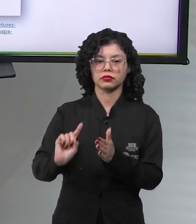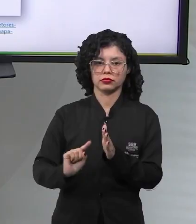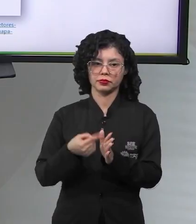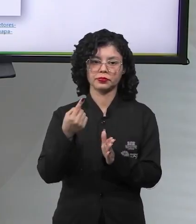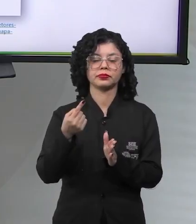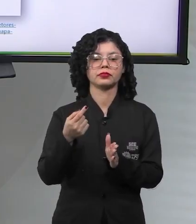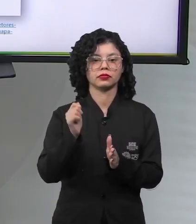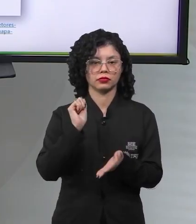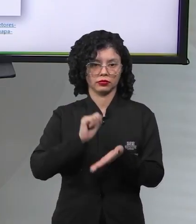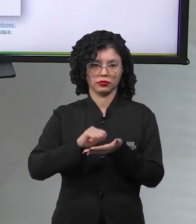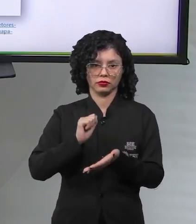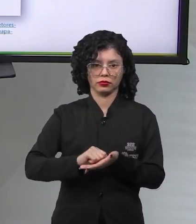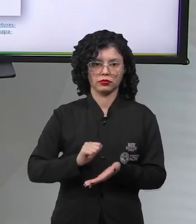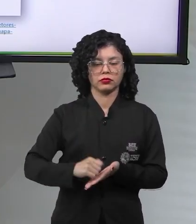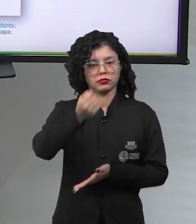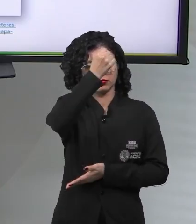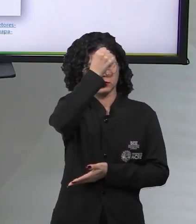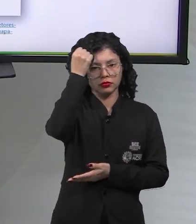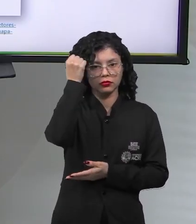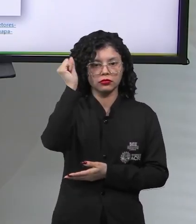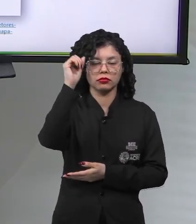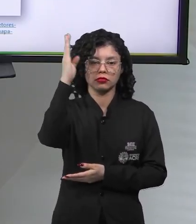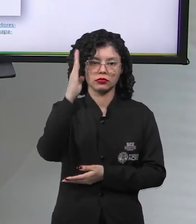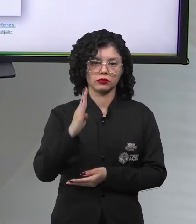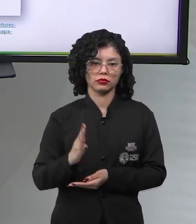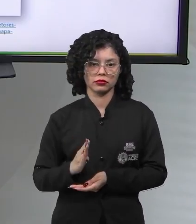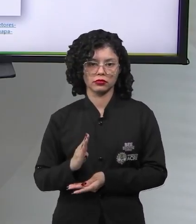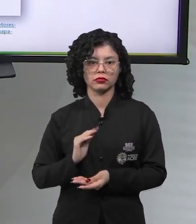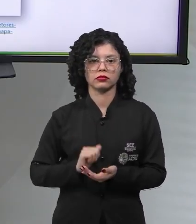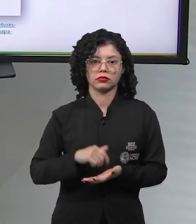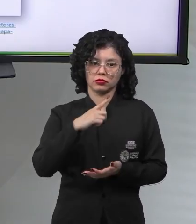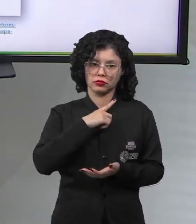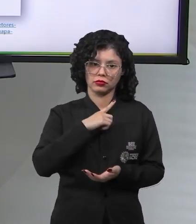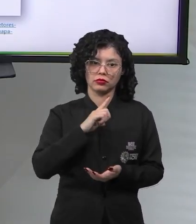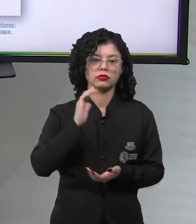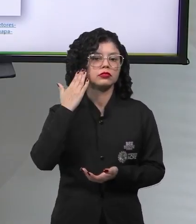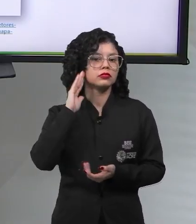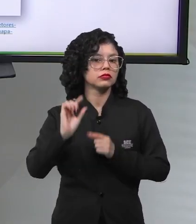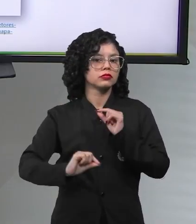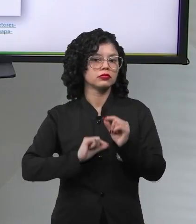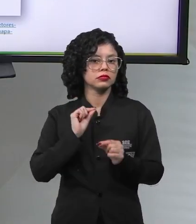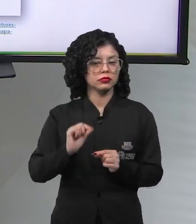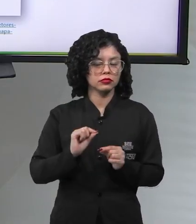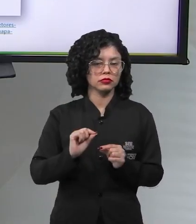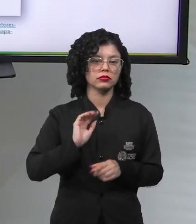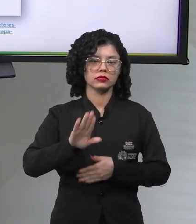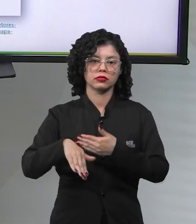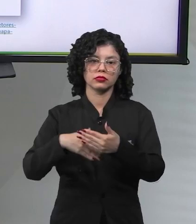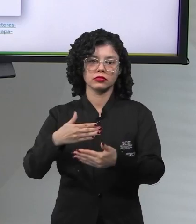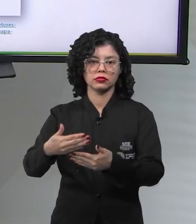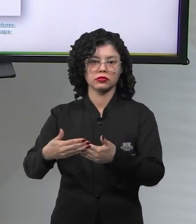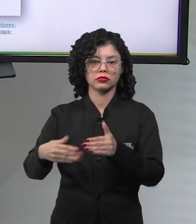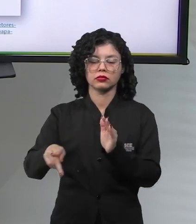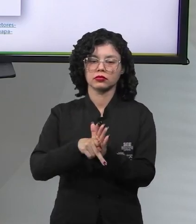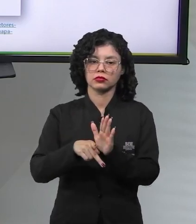primeiros autores da sociologia no Brasil, eles resolveram compreender esse processo